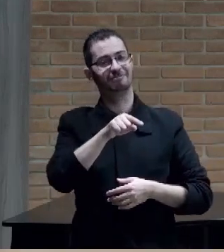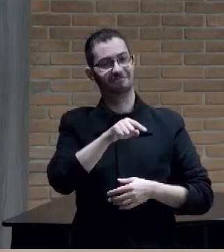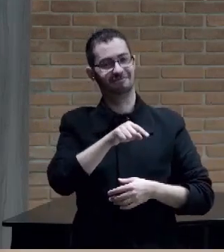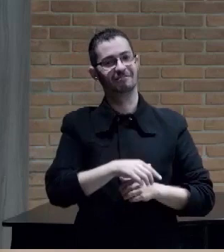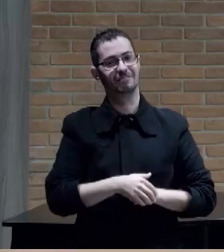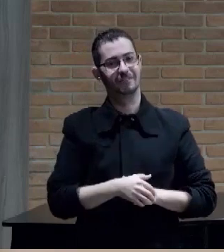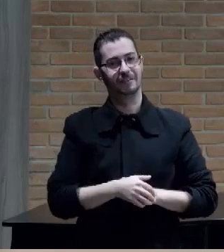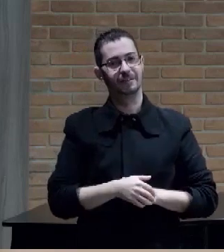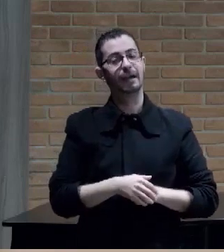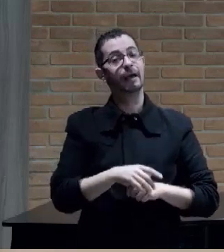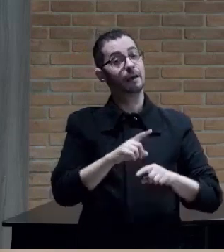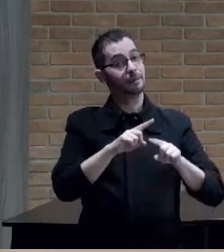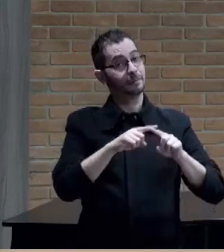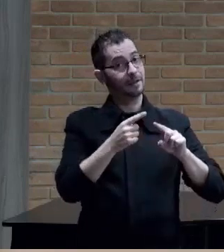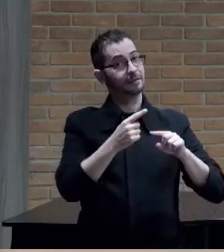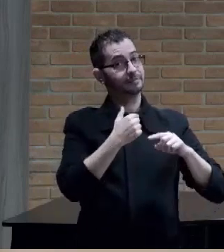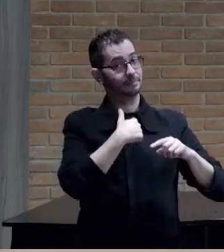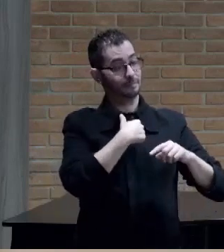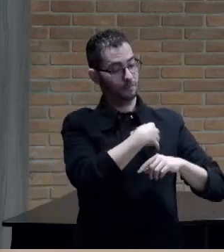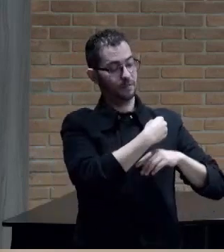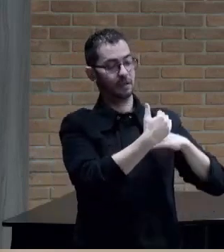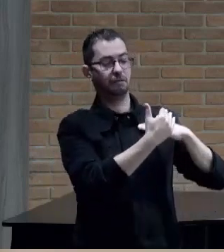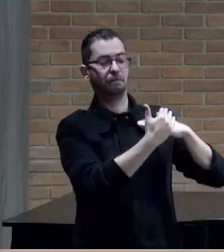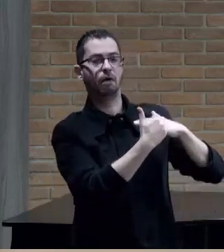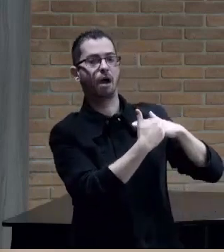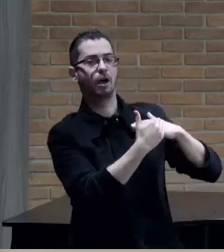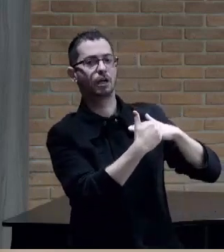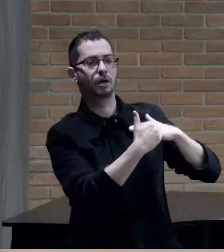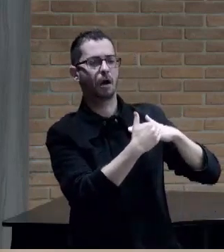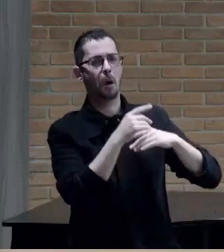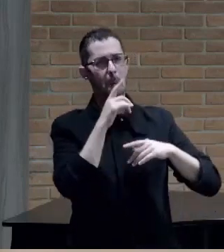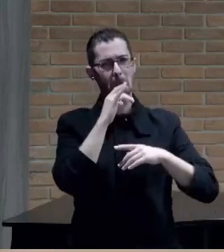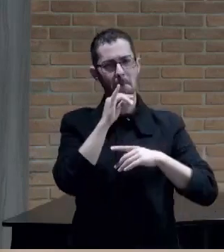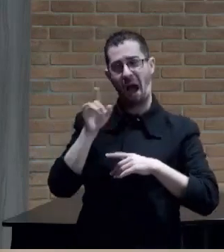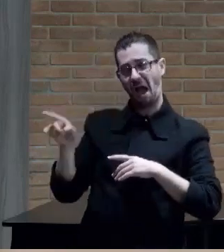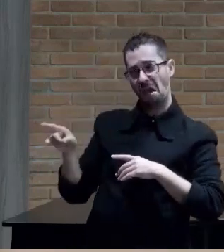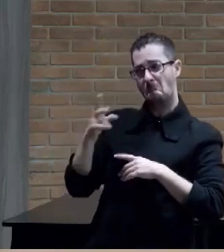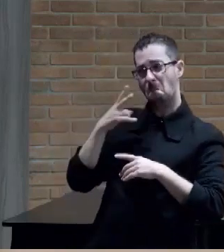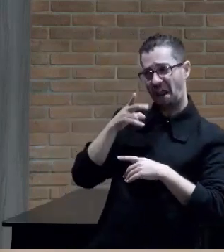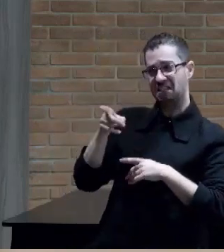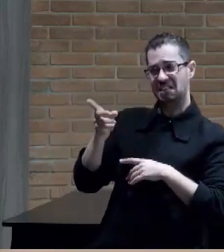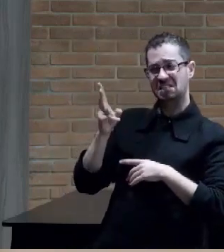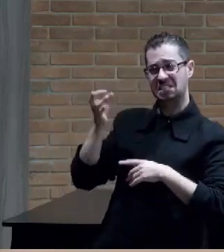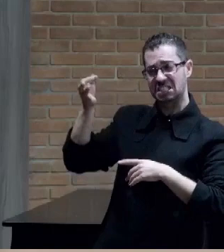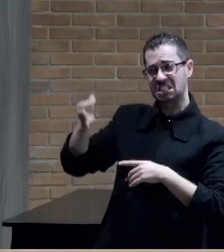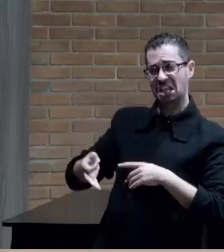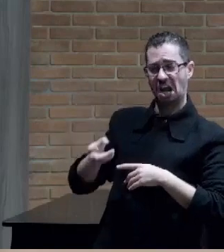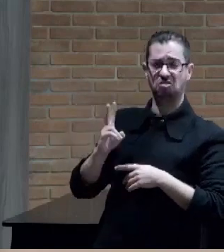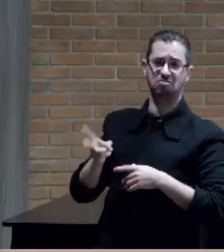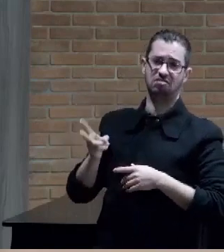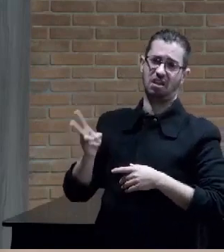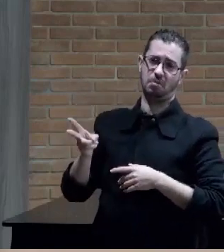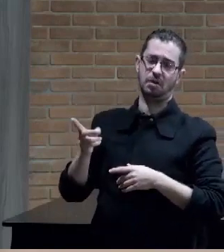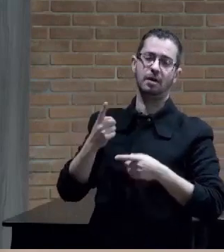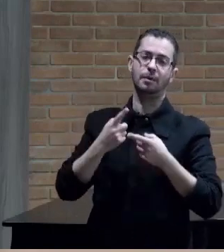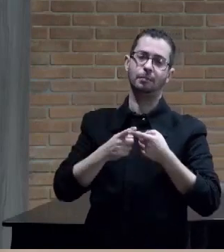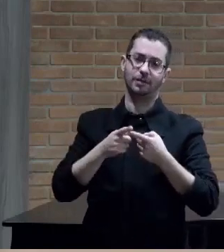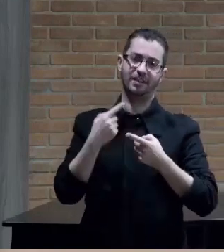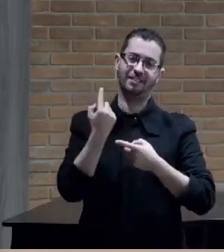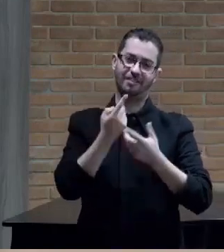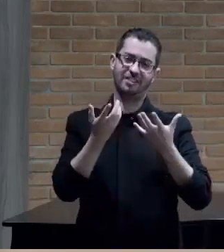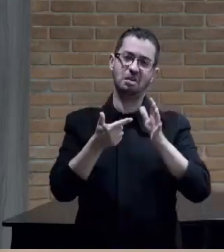E eles me cutucam. Falam, o pai parece que está sempre certo. Porque nós queremos estabelecer a nossa própria